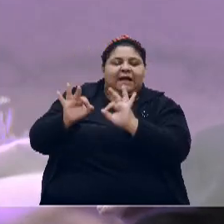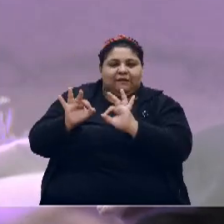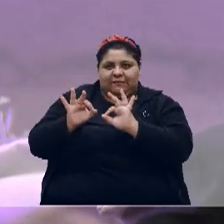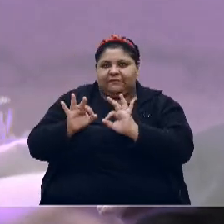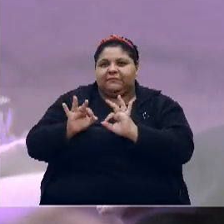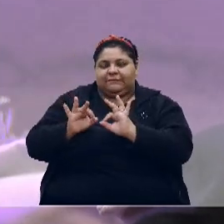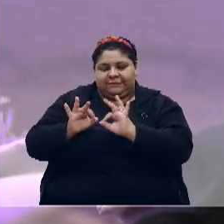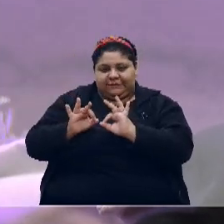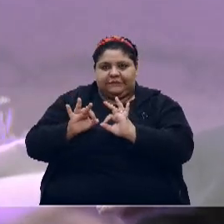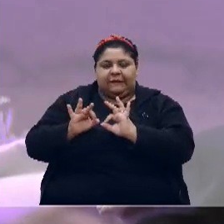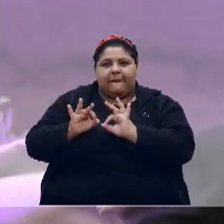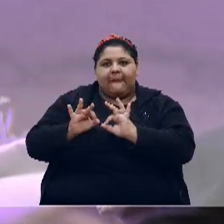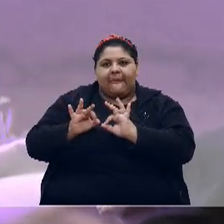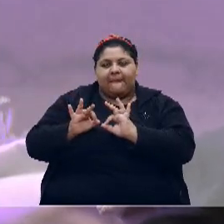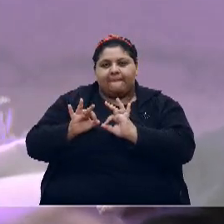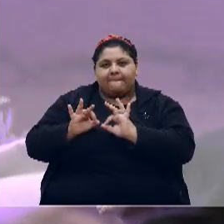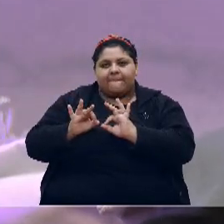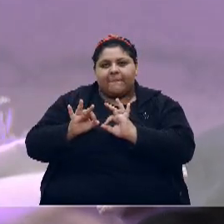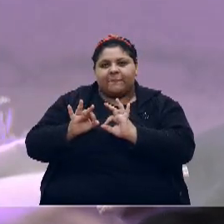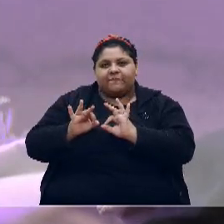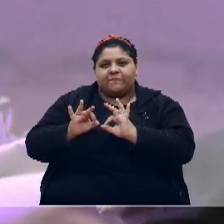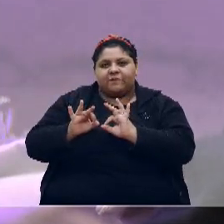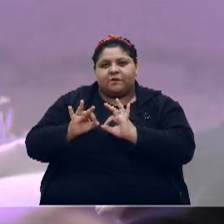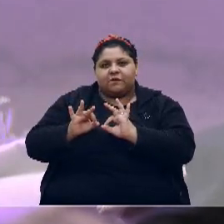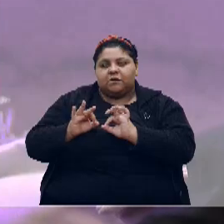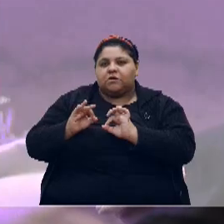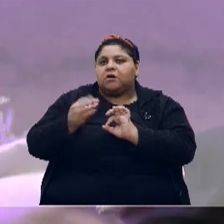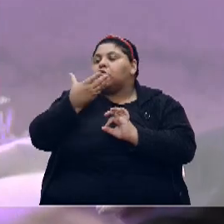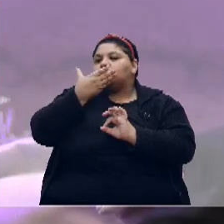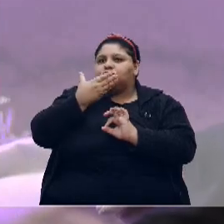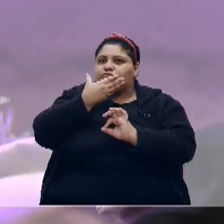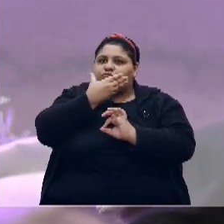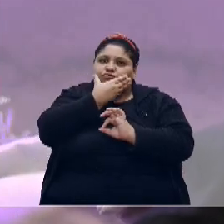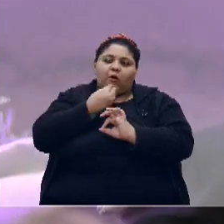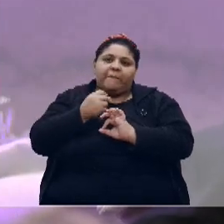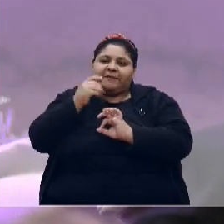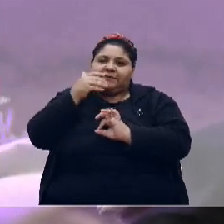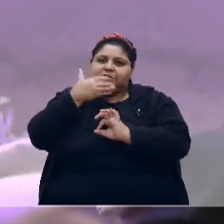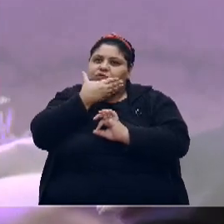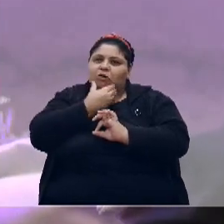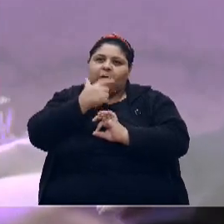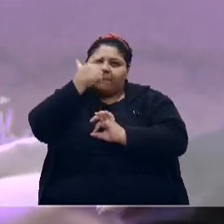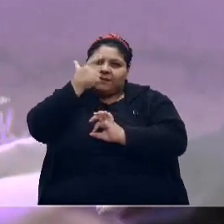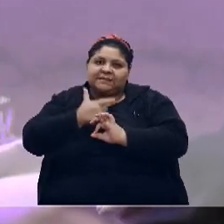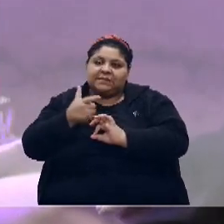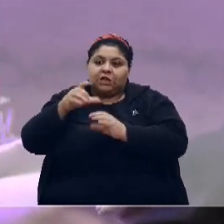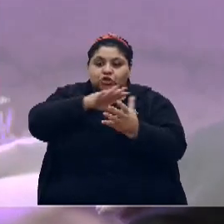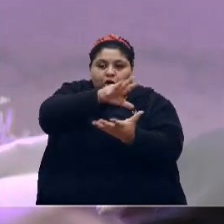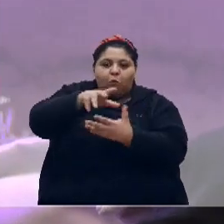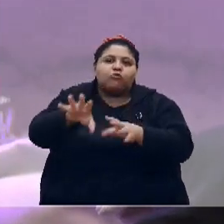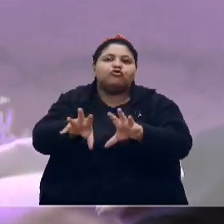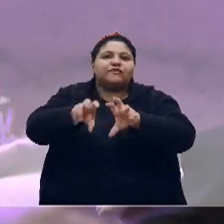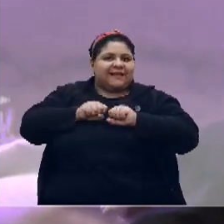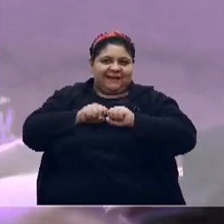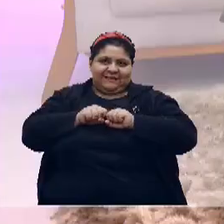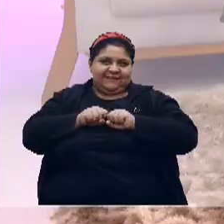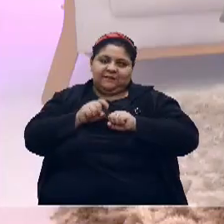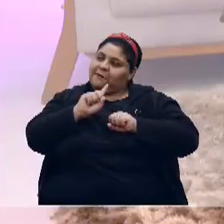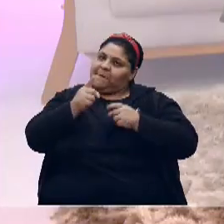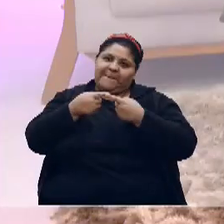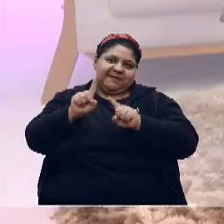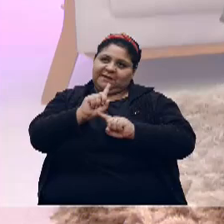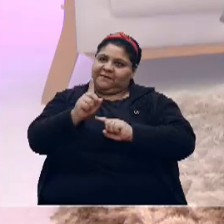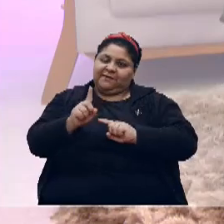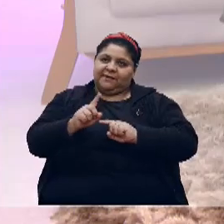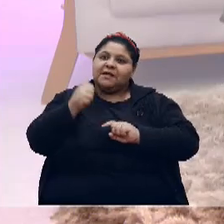Na parte que no caso, eles acham que é deles, né? Mas não é mais bem assim, né? Não. Até